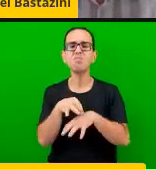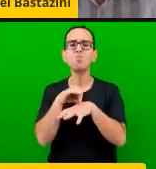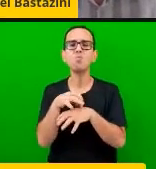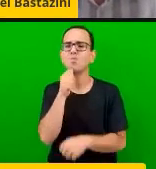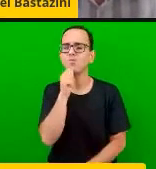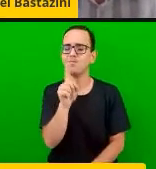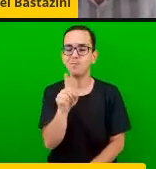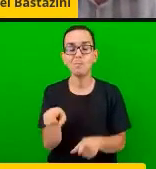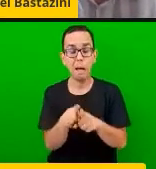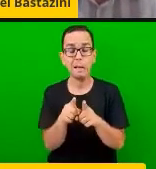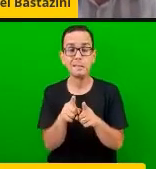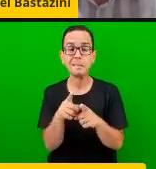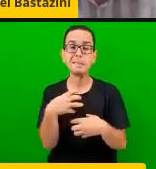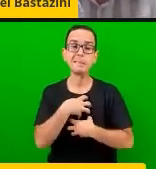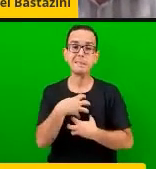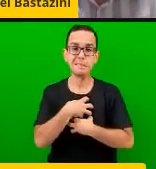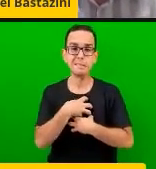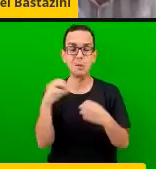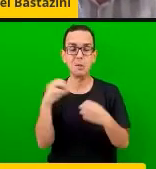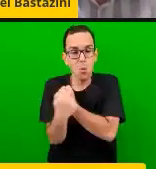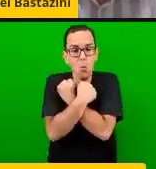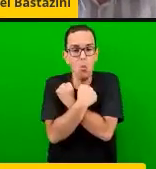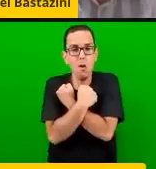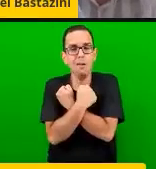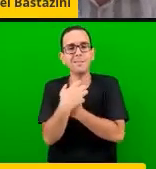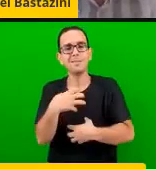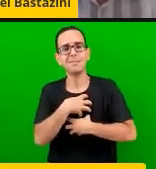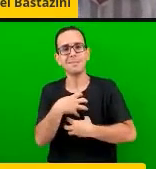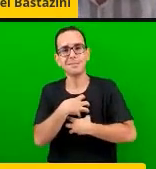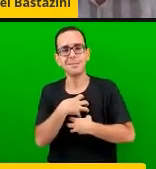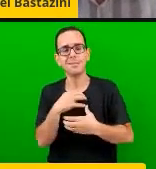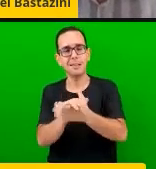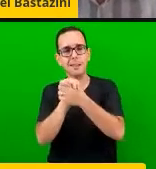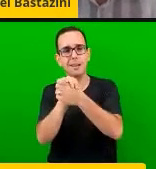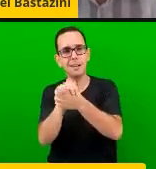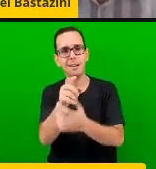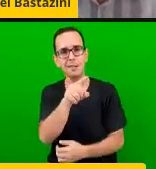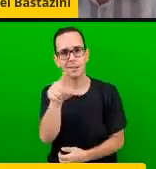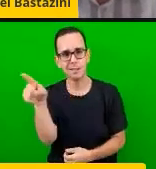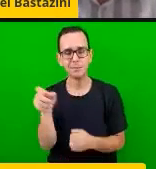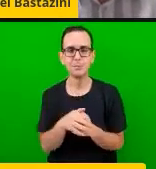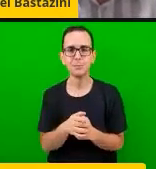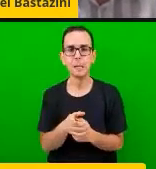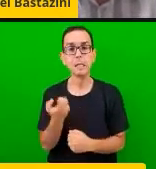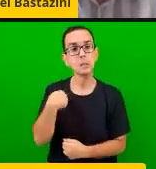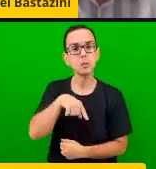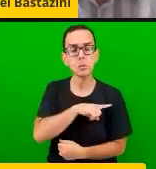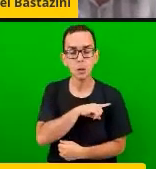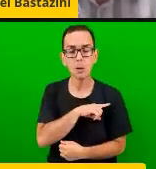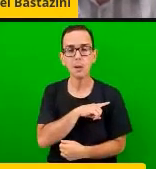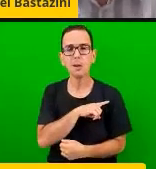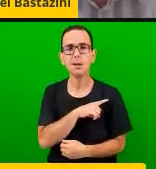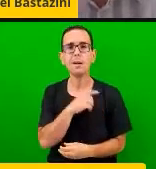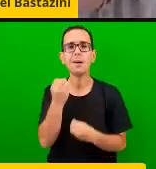assim sintam-se abraçados, sintam-se cumprimentados. A gente, como a Ana